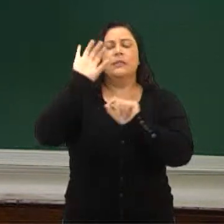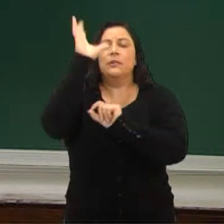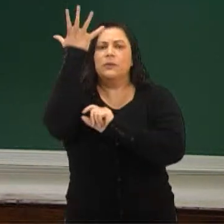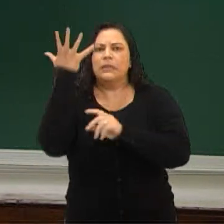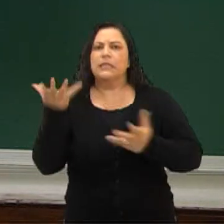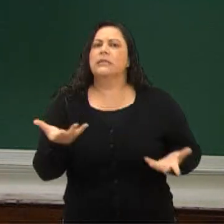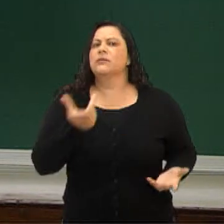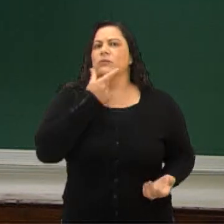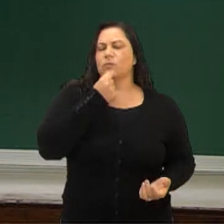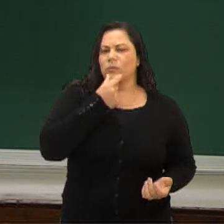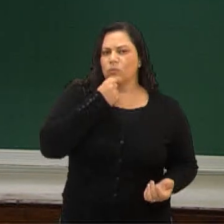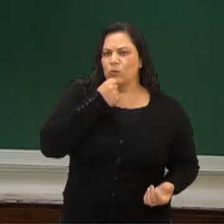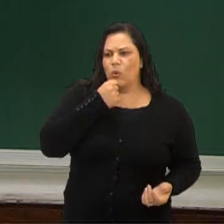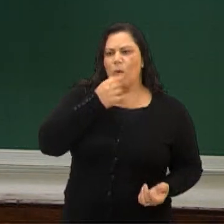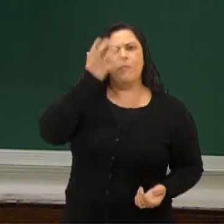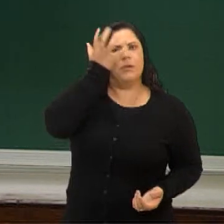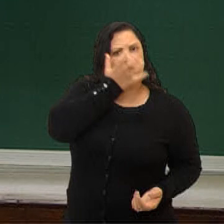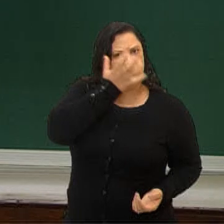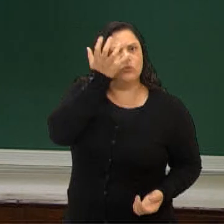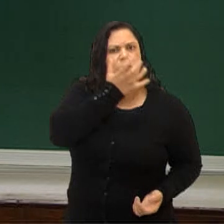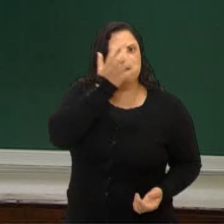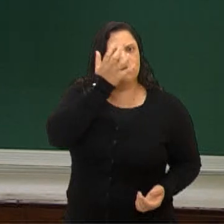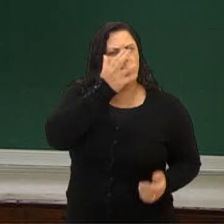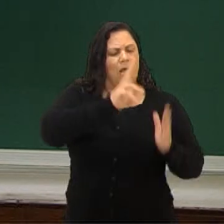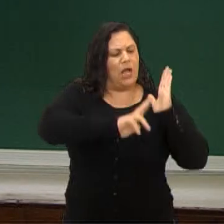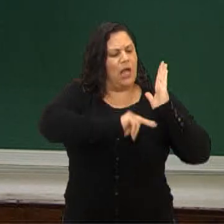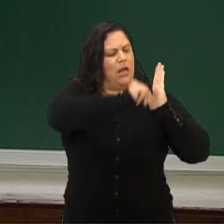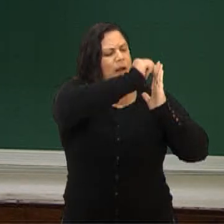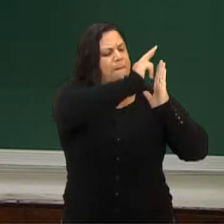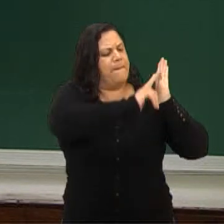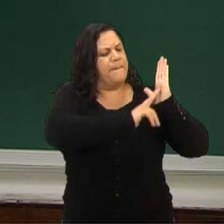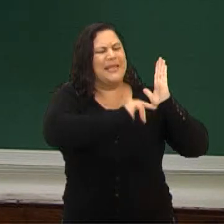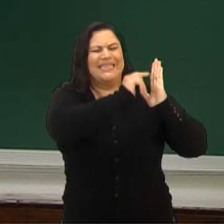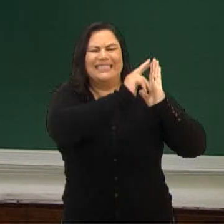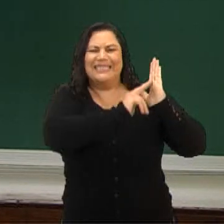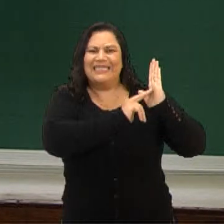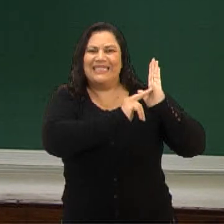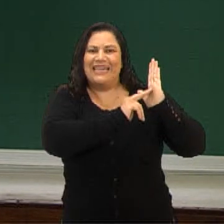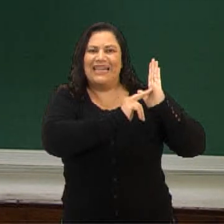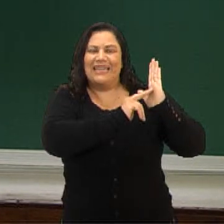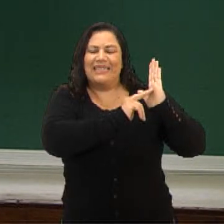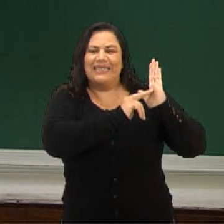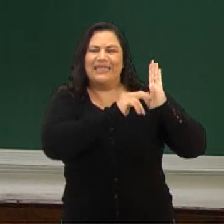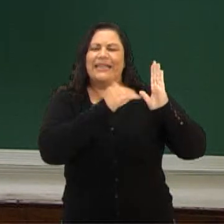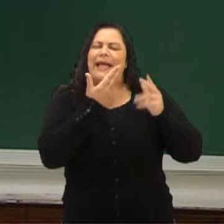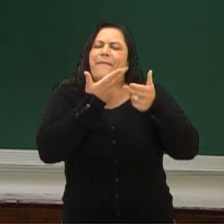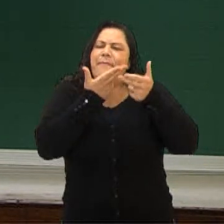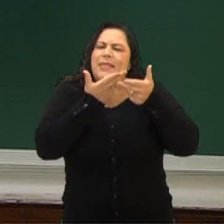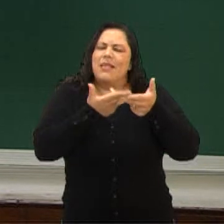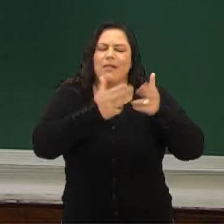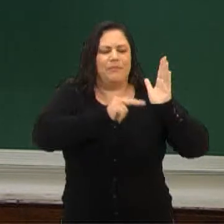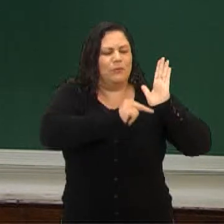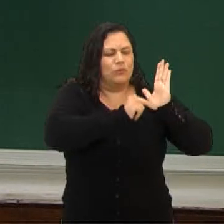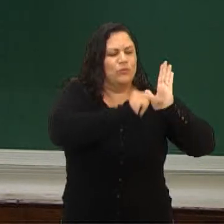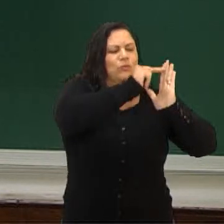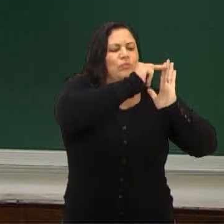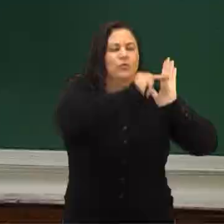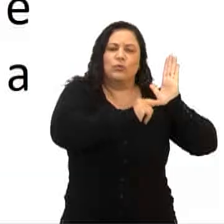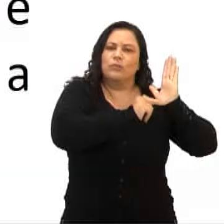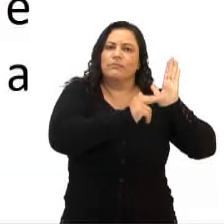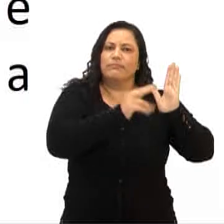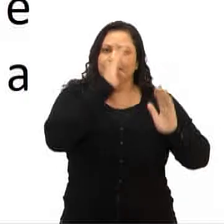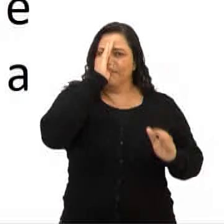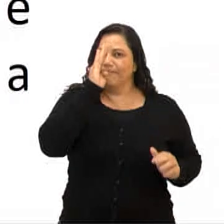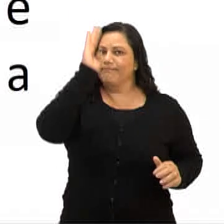levou muito a sério a ideia das pinceladas tão curtas que se tornaram um único ponto, tá?